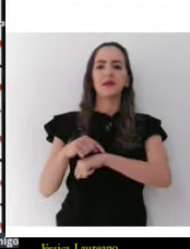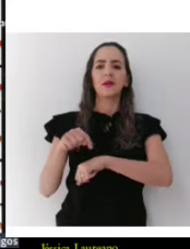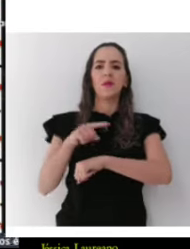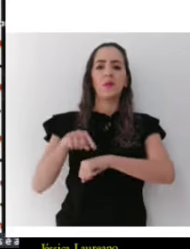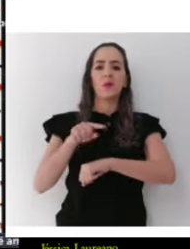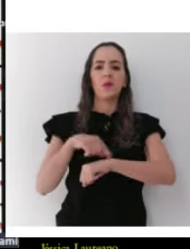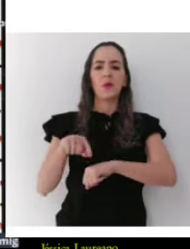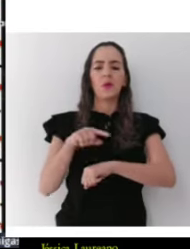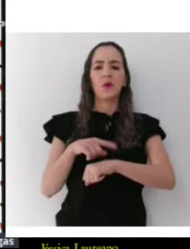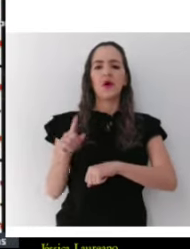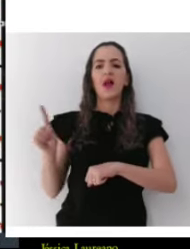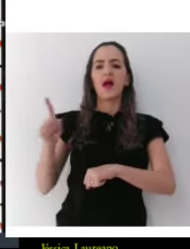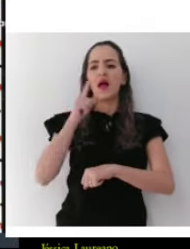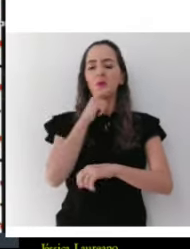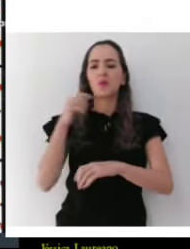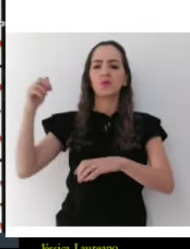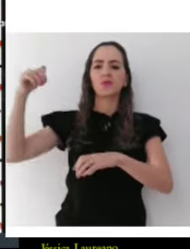150 litros de água.